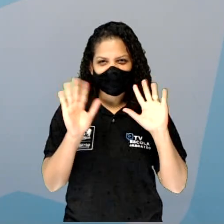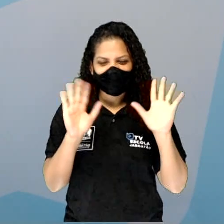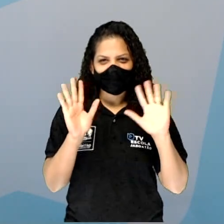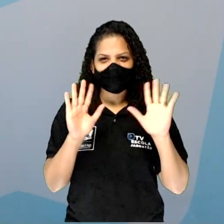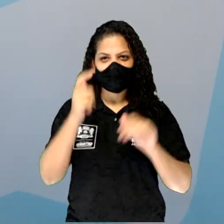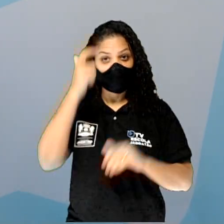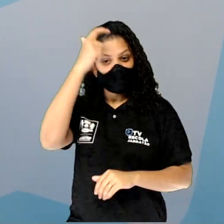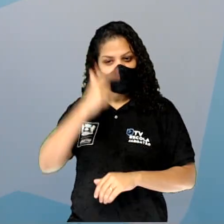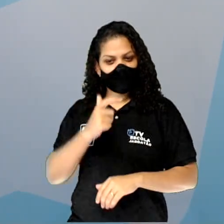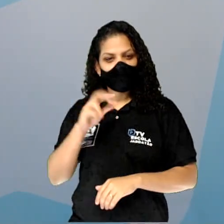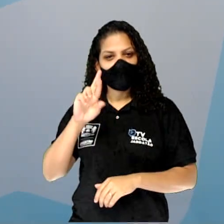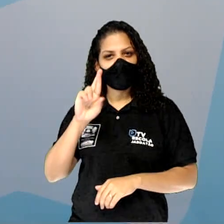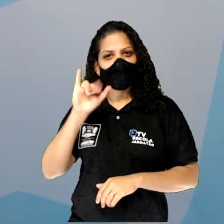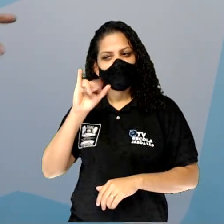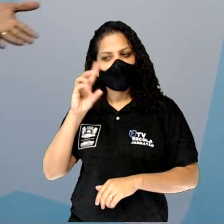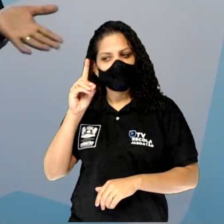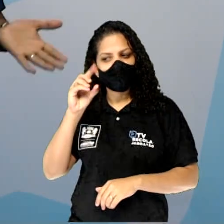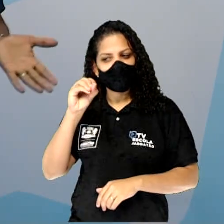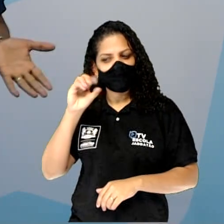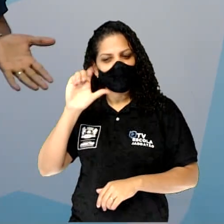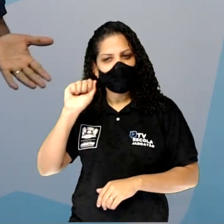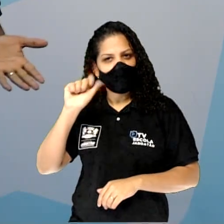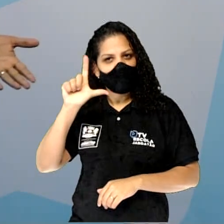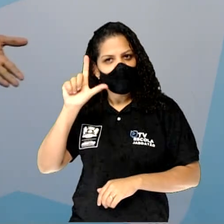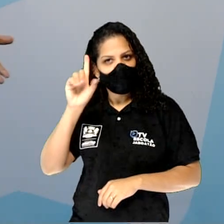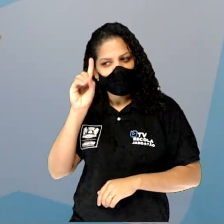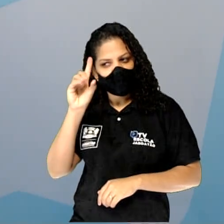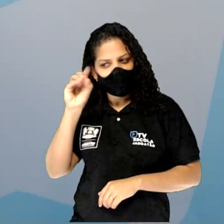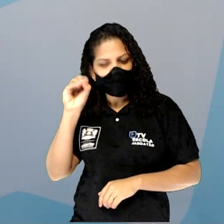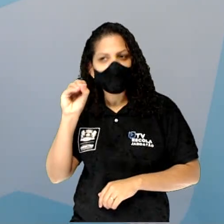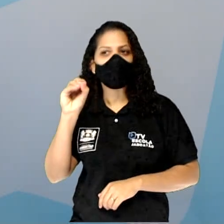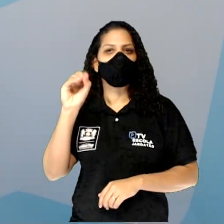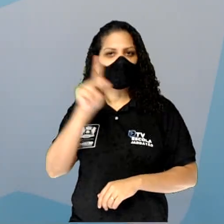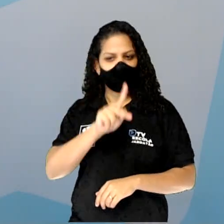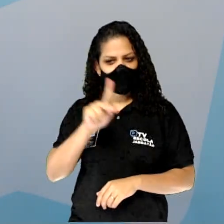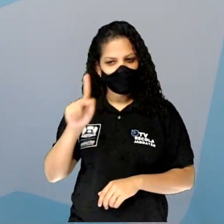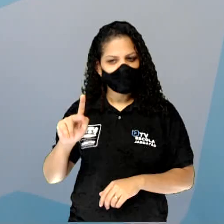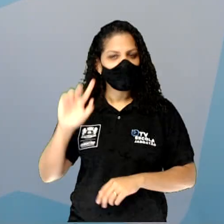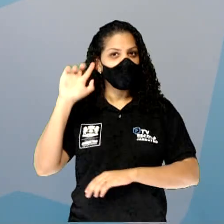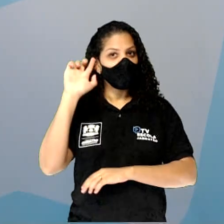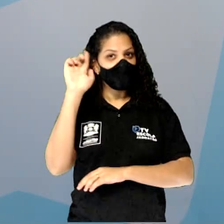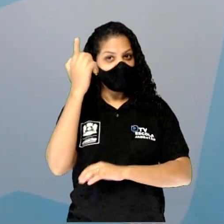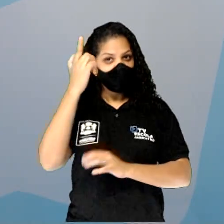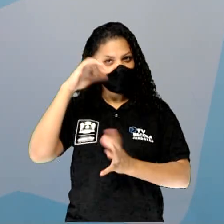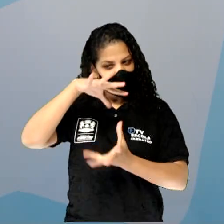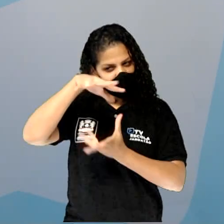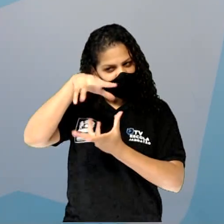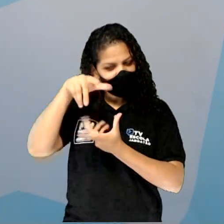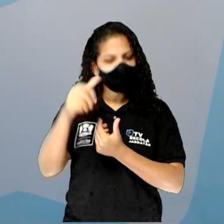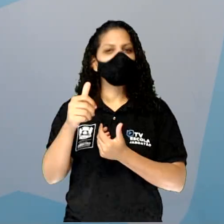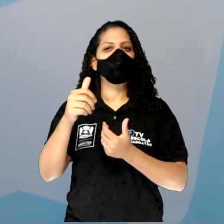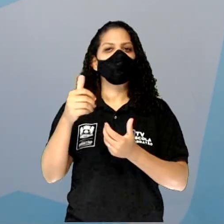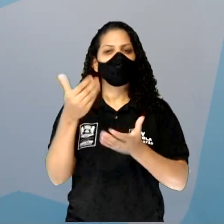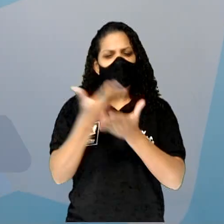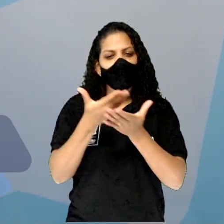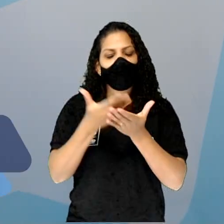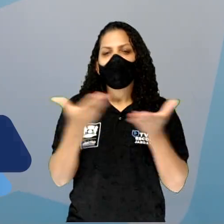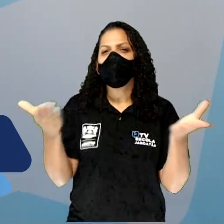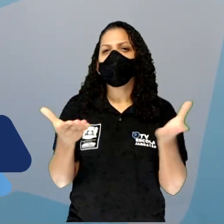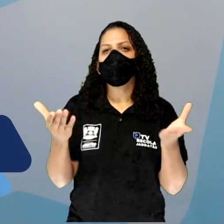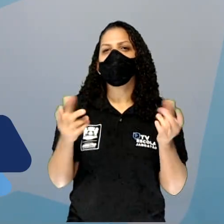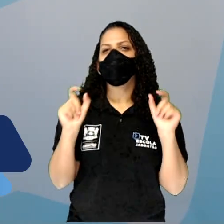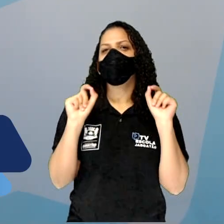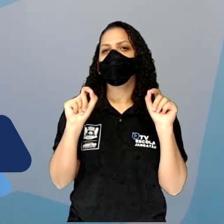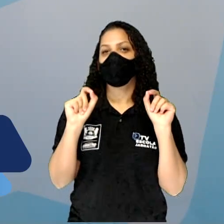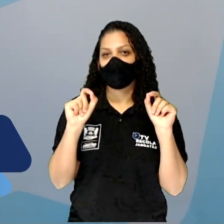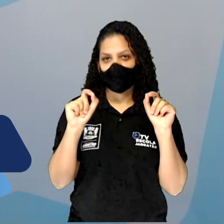Eu sou Ridoaldo, professor de Geografia. Vamos para a nossa aula de hoje. A aula de hoje, vamos